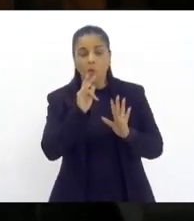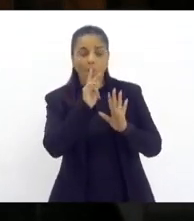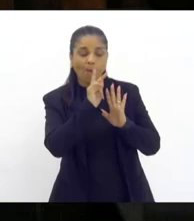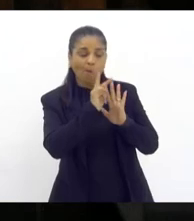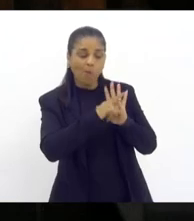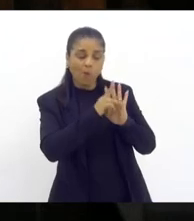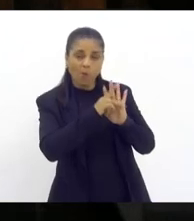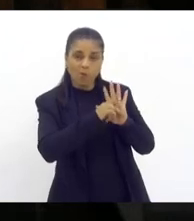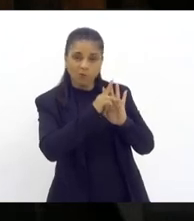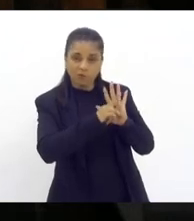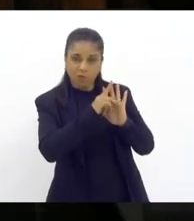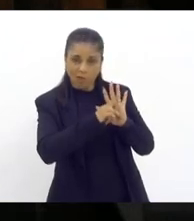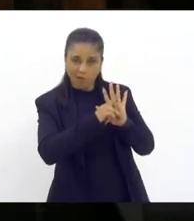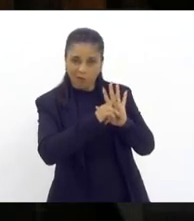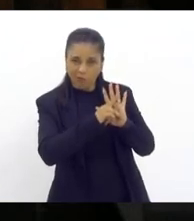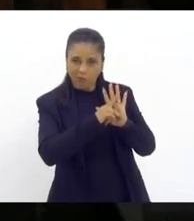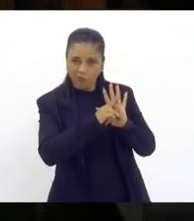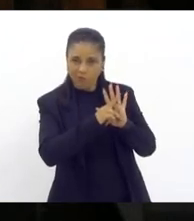à pauta.